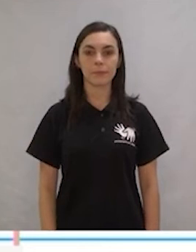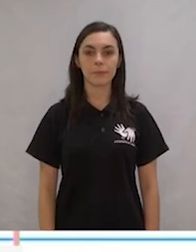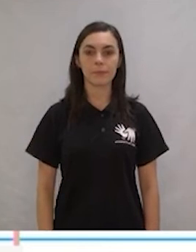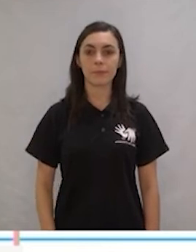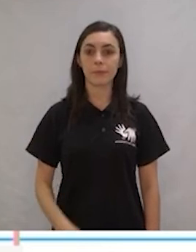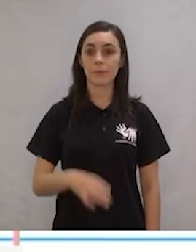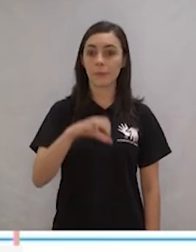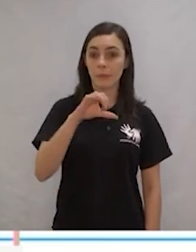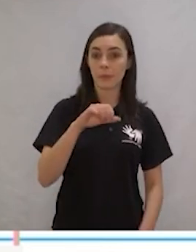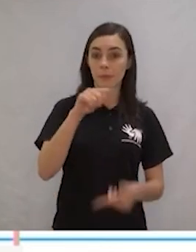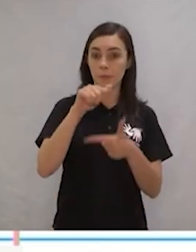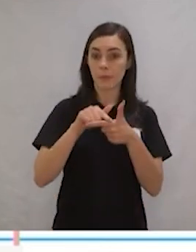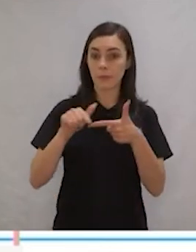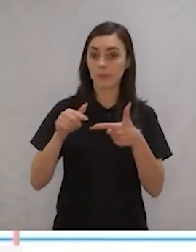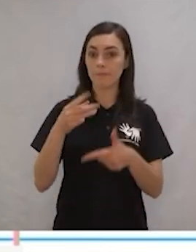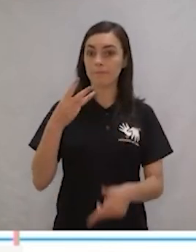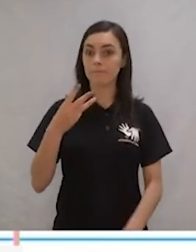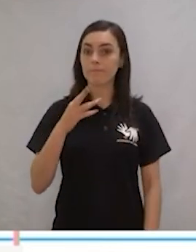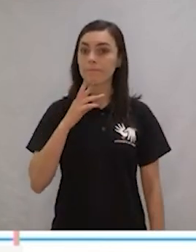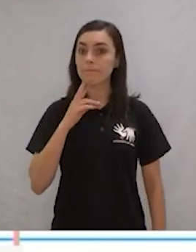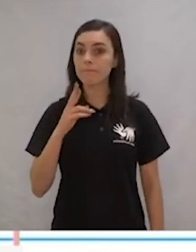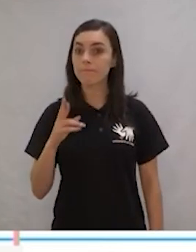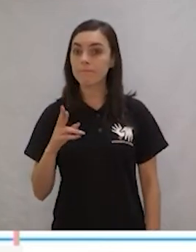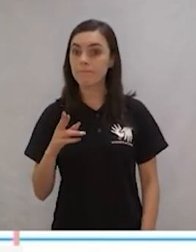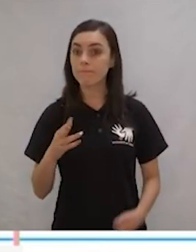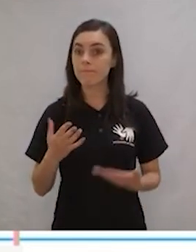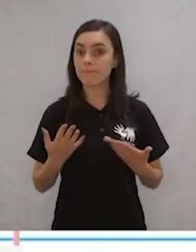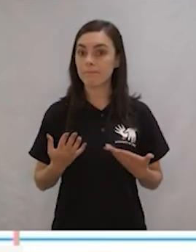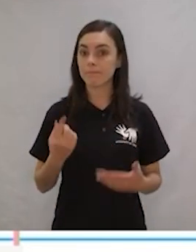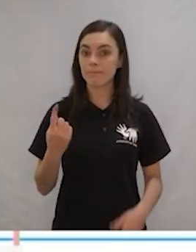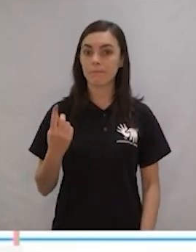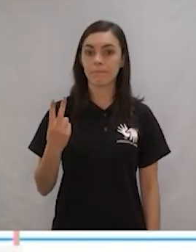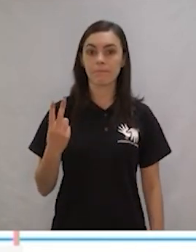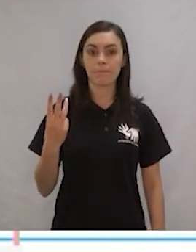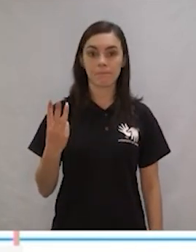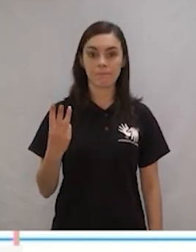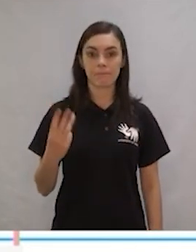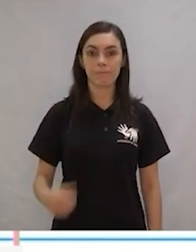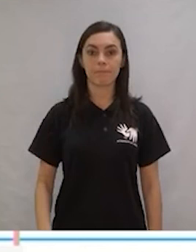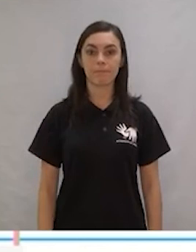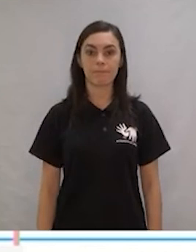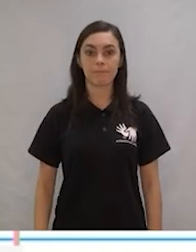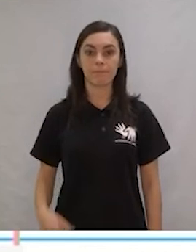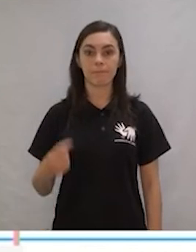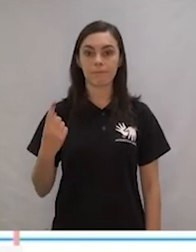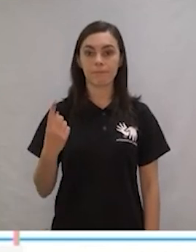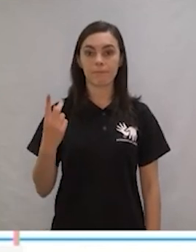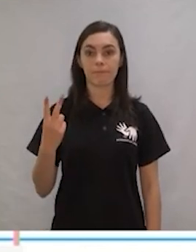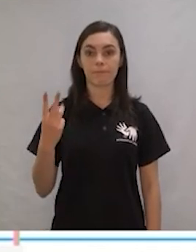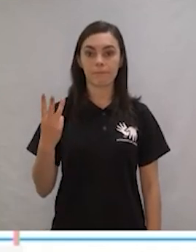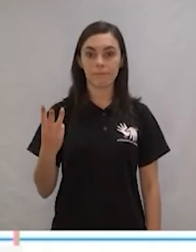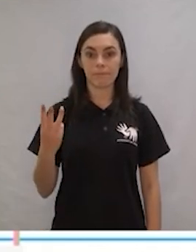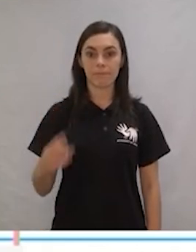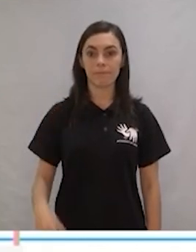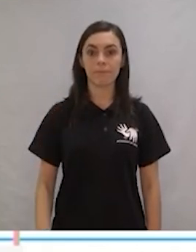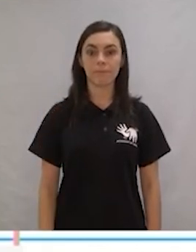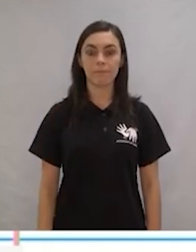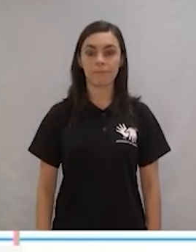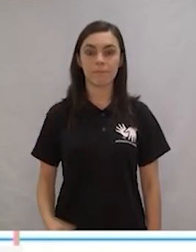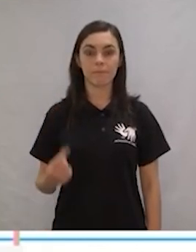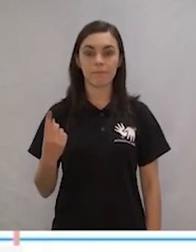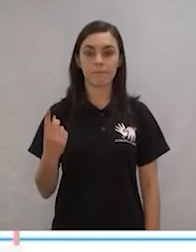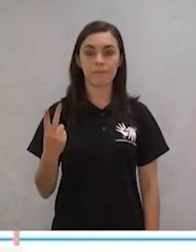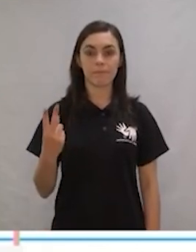Então, 9 divididos por 3 é igual a 1, 2, 3. 1, 2,